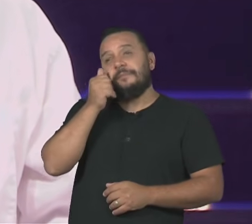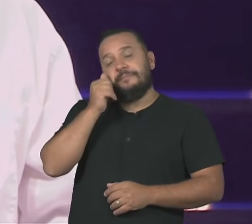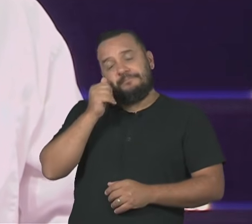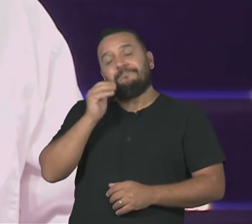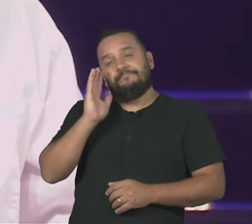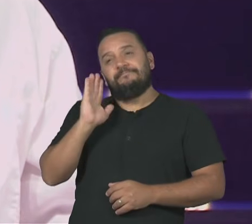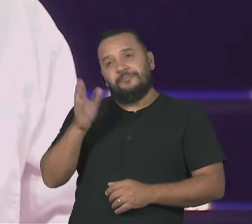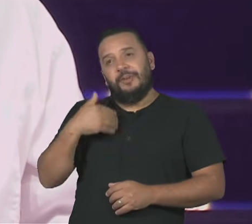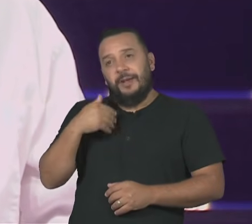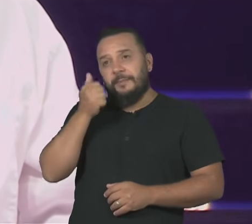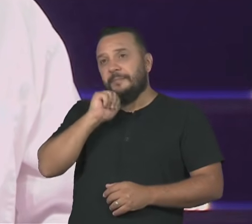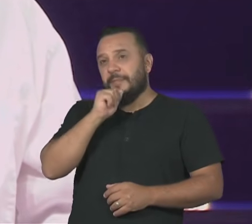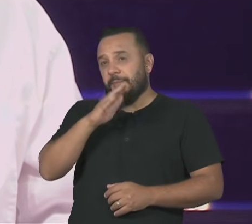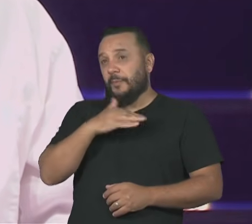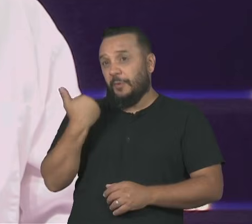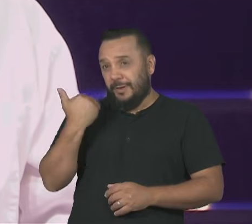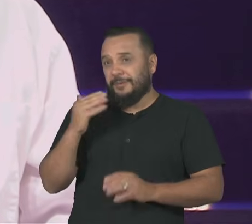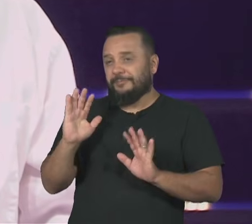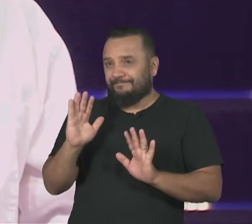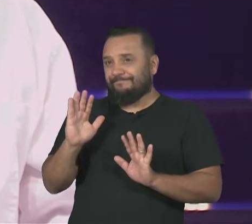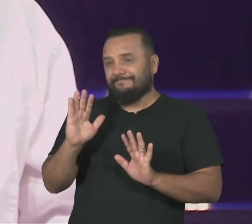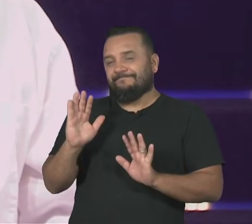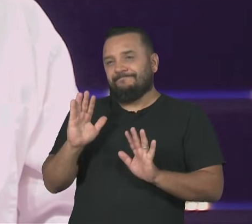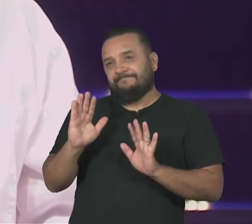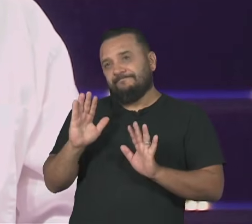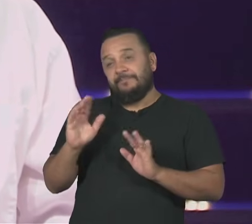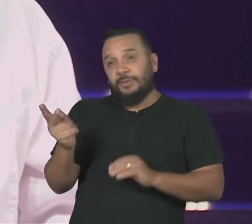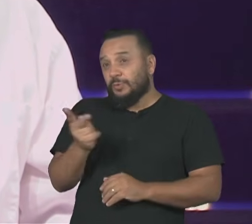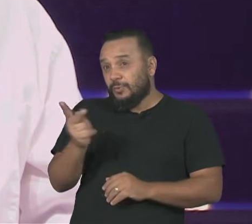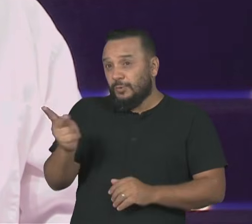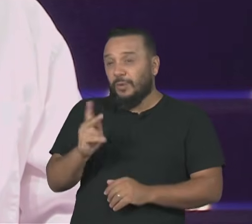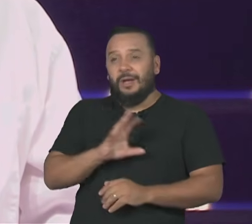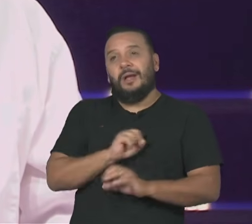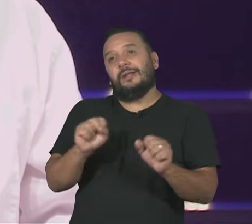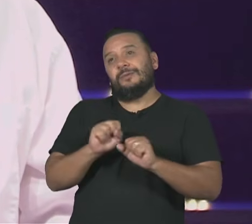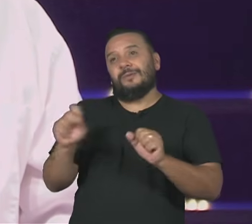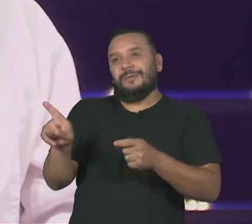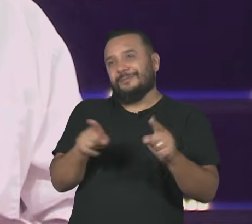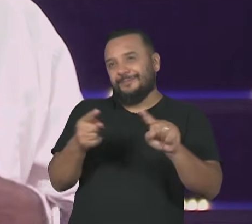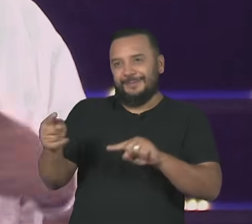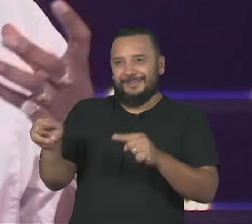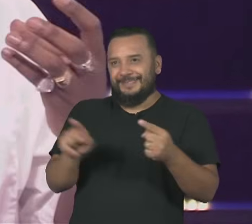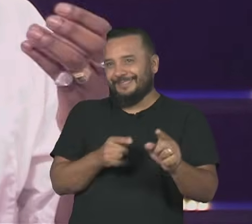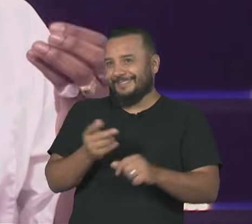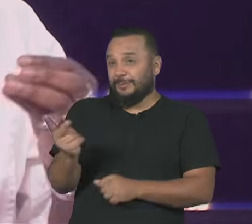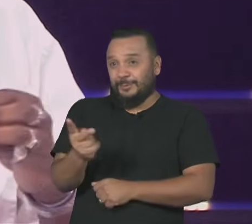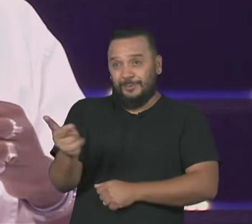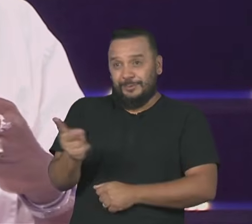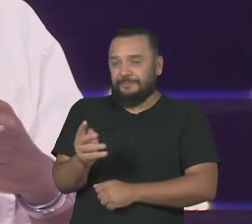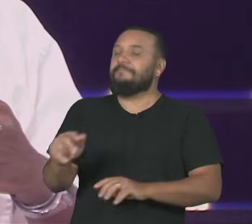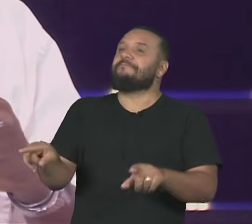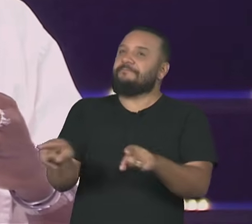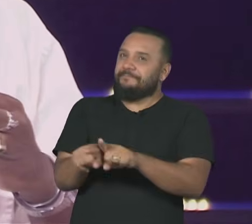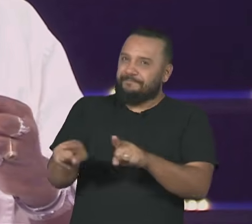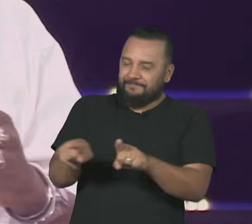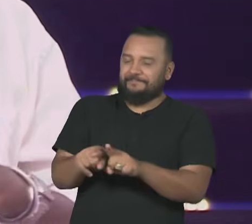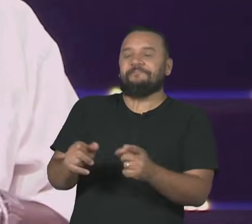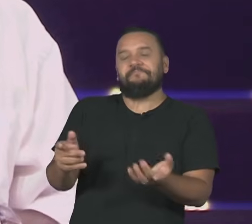mas eram muito musicais os dois, e era uma diferença que